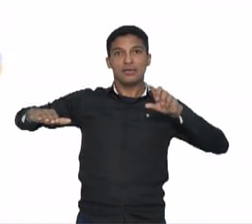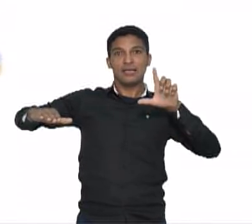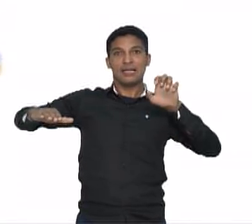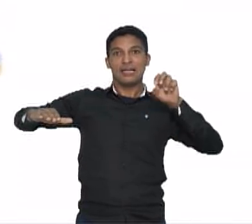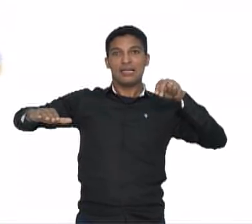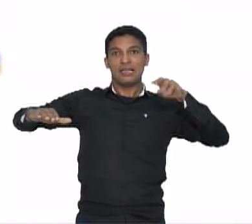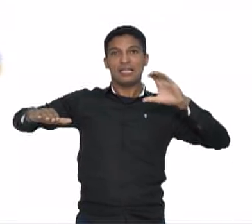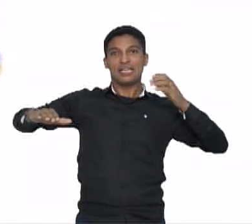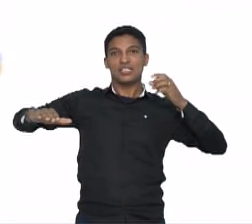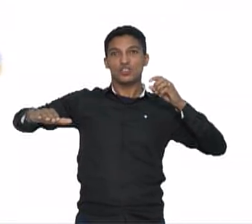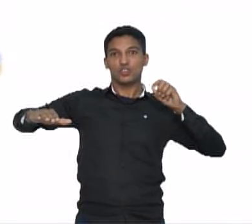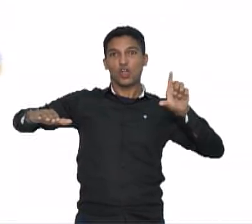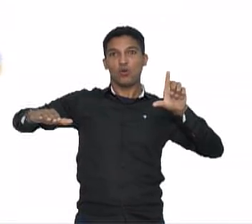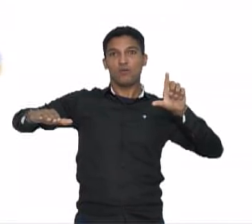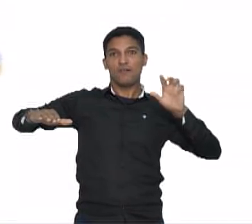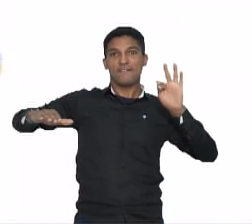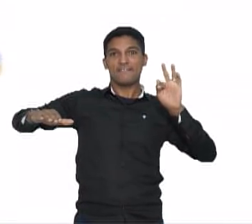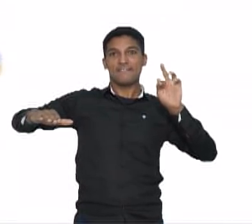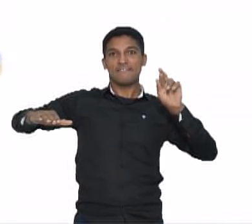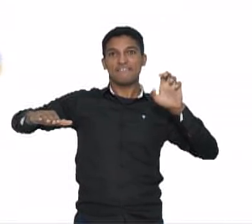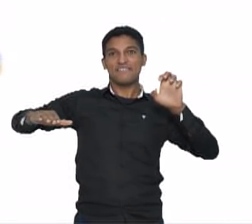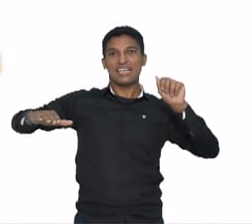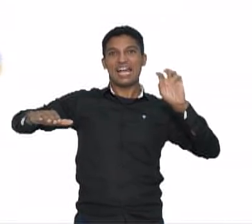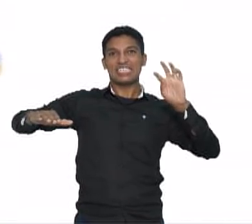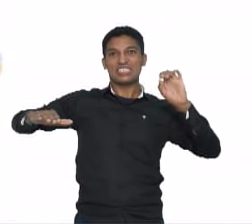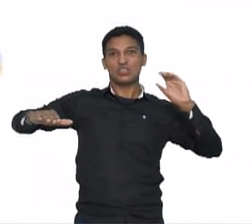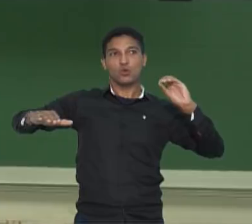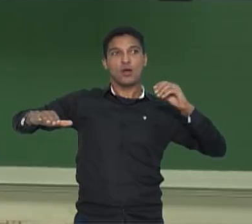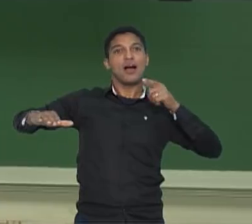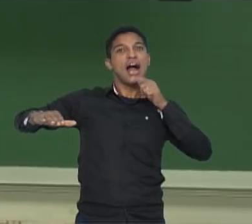formas em que a água aparece em nosso planeta.